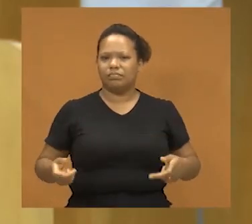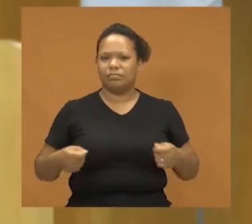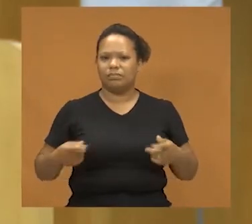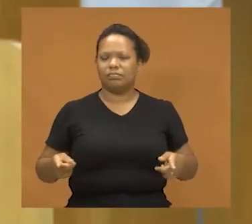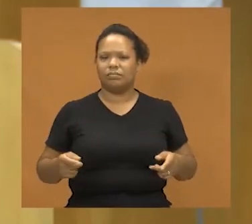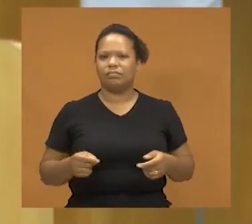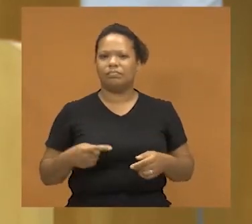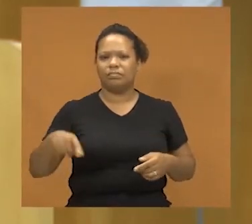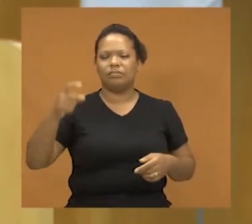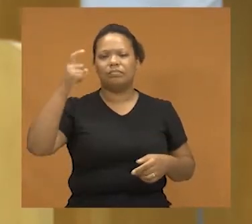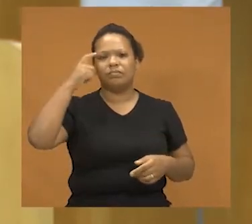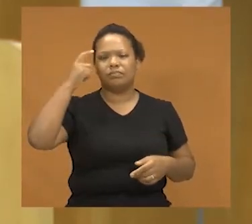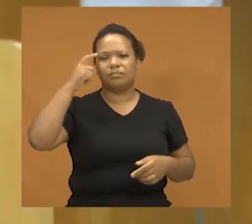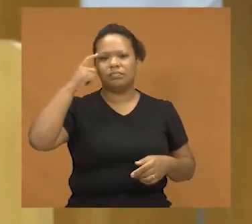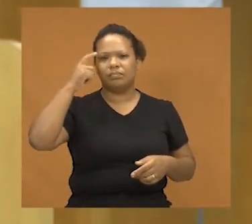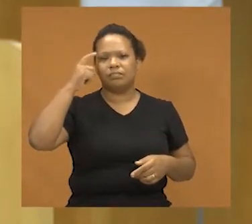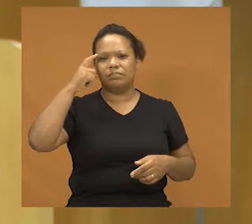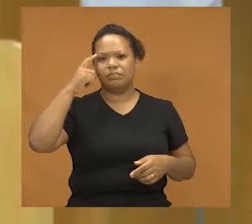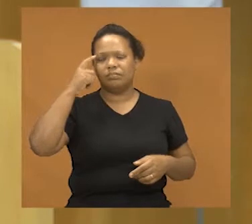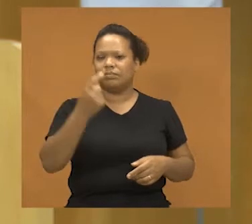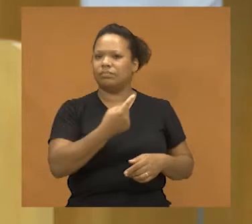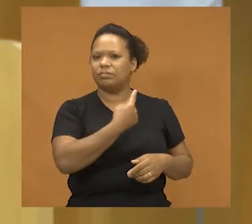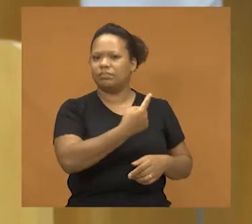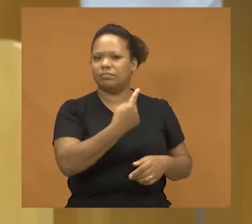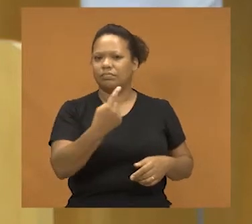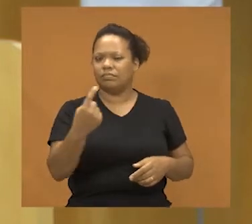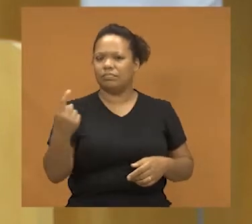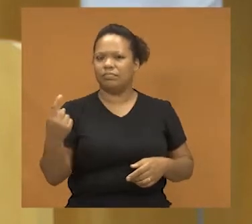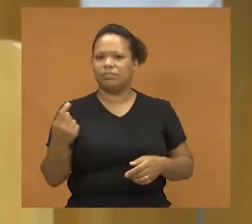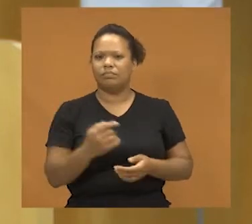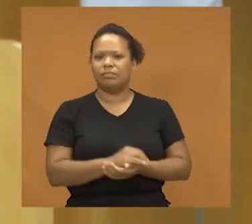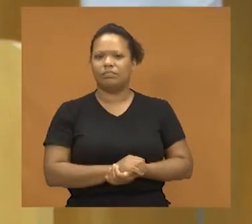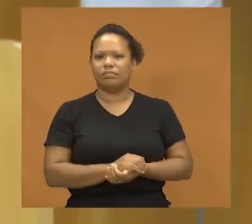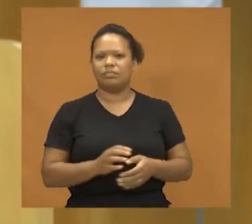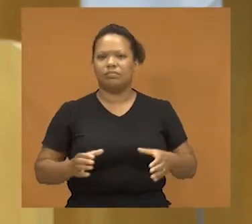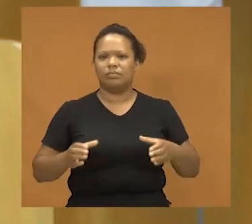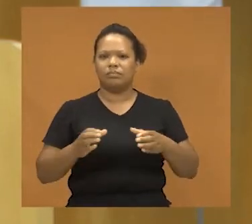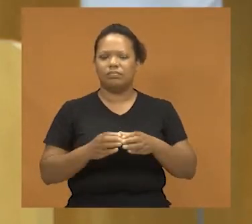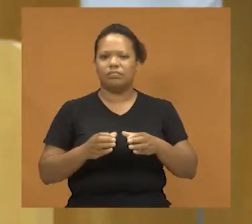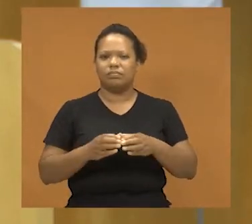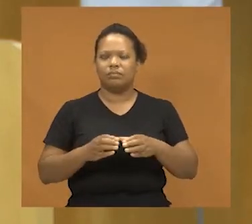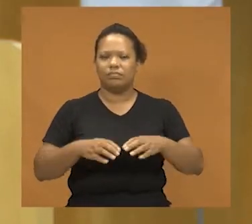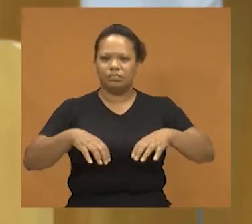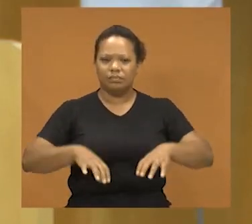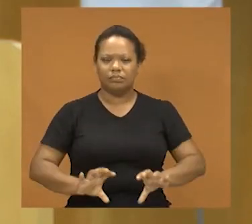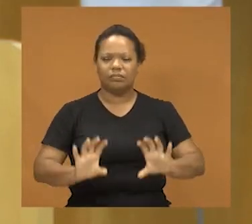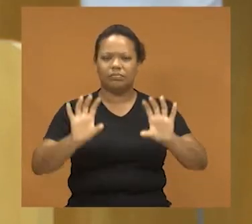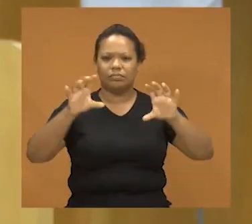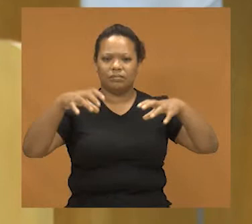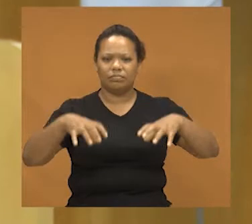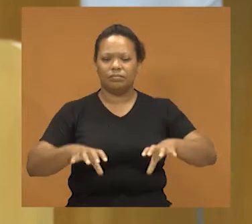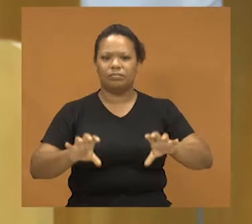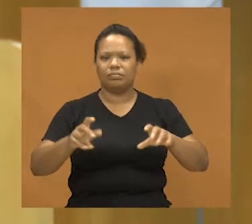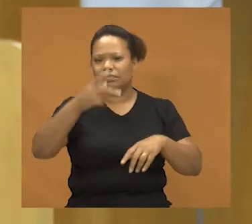Vocês têm que pensar no seguinte: a cada momento que se desloca um grupo de máquinas e um grupo